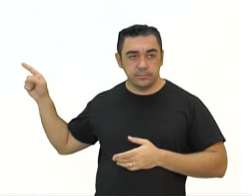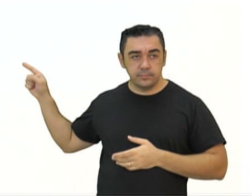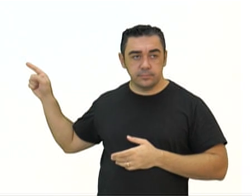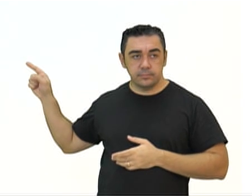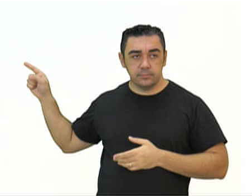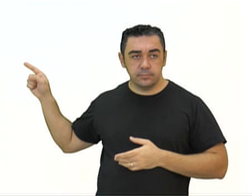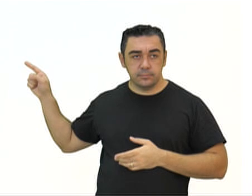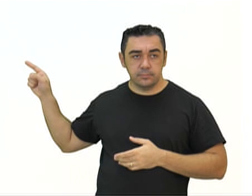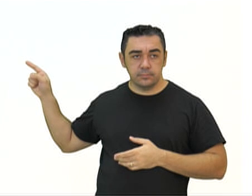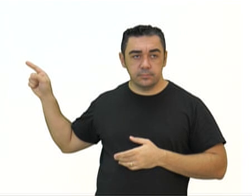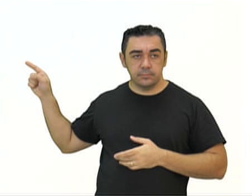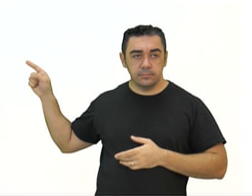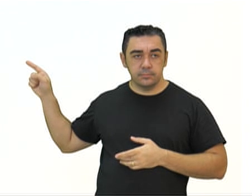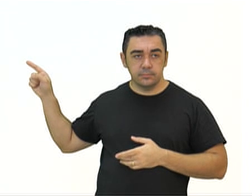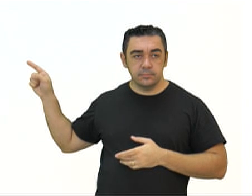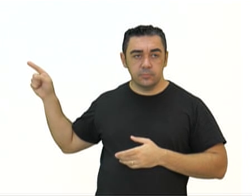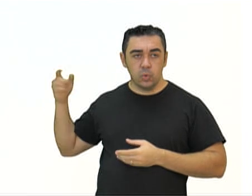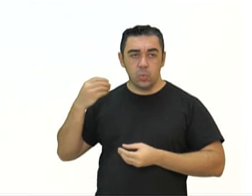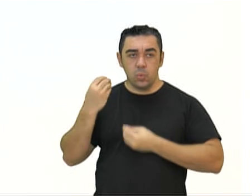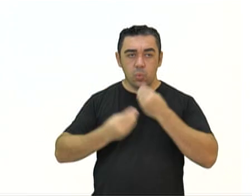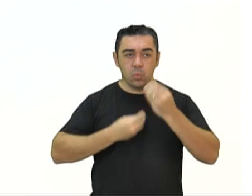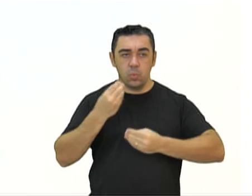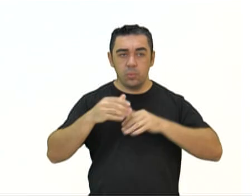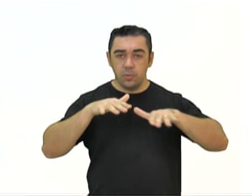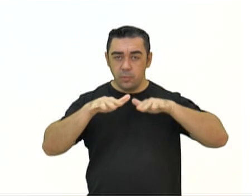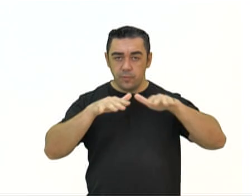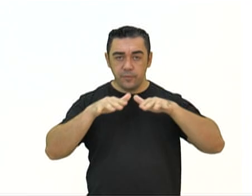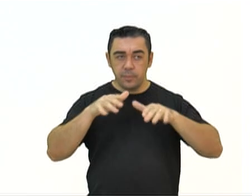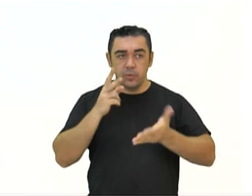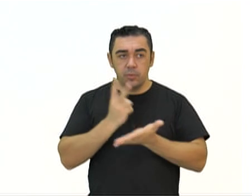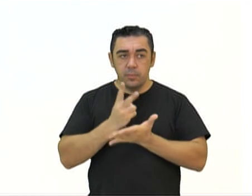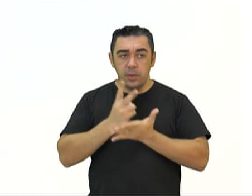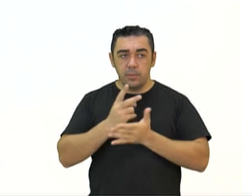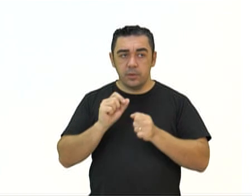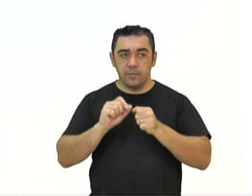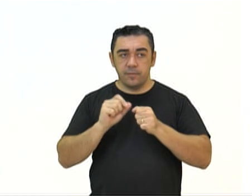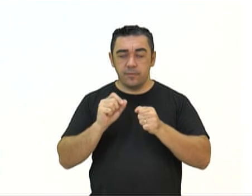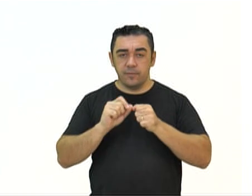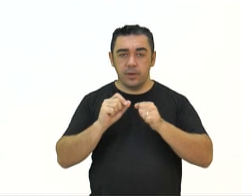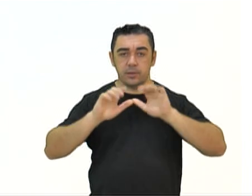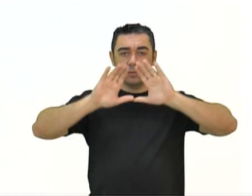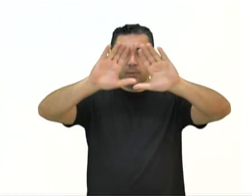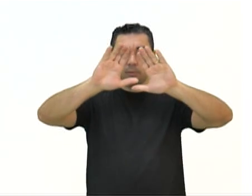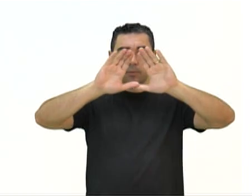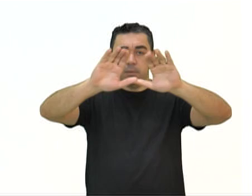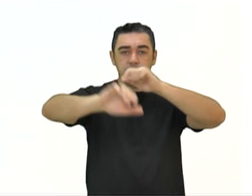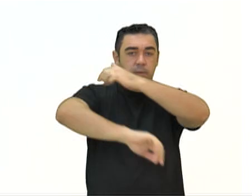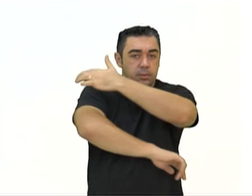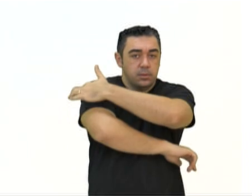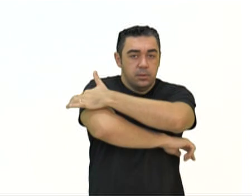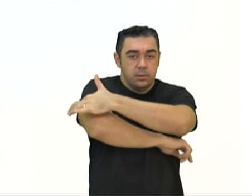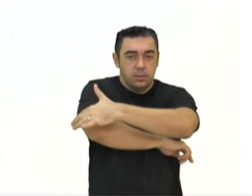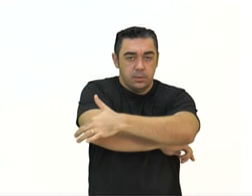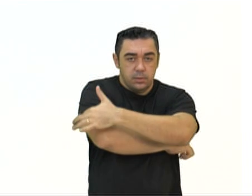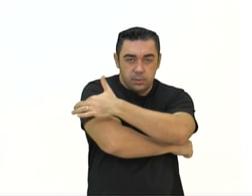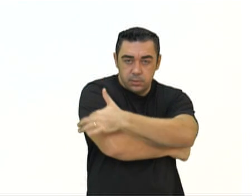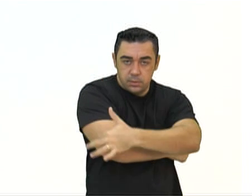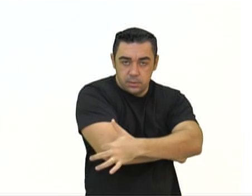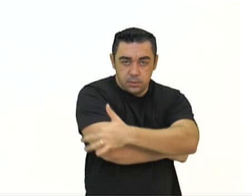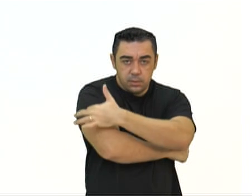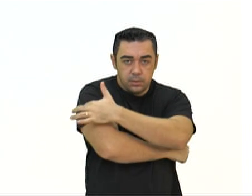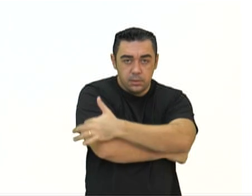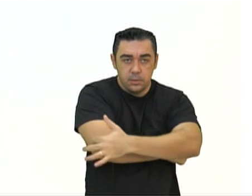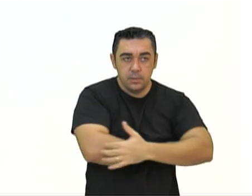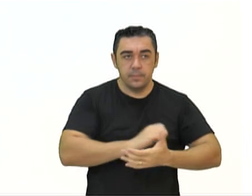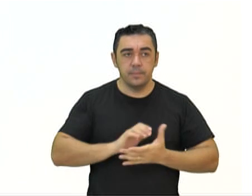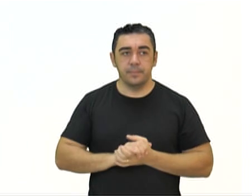possam ver, ó. Tá? Ó, então aqui, ó, no mesmo aparelho, ele está trabalhando o tríceps, ó. Aqui está